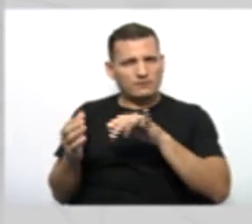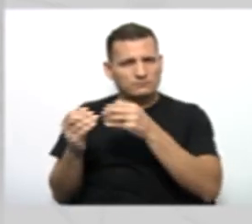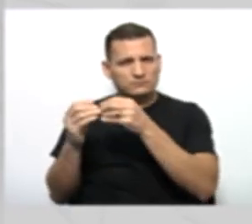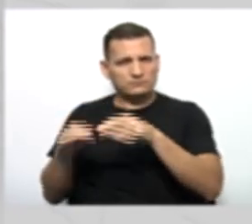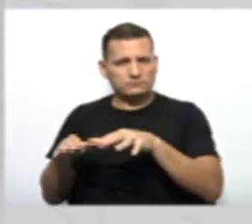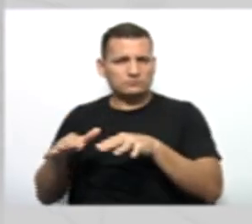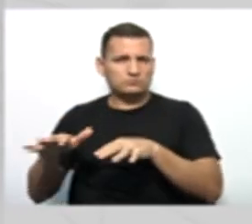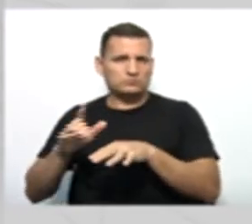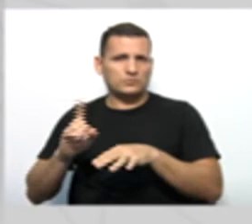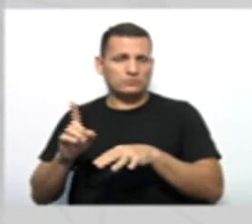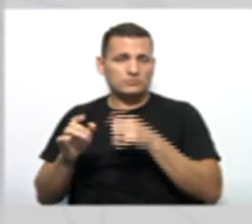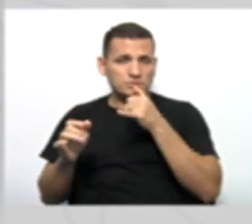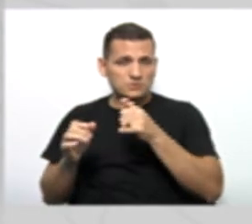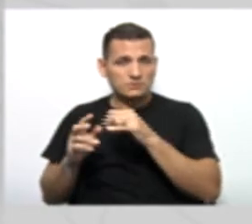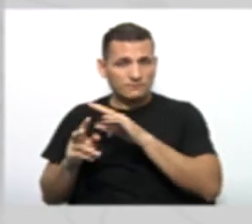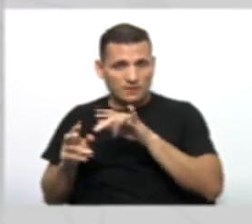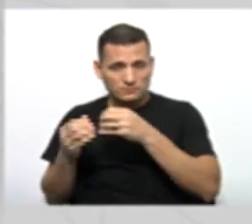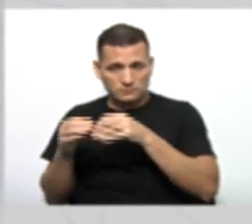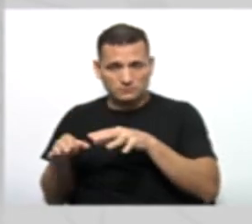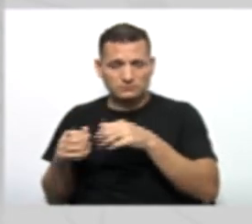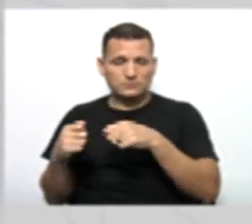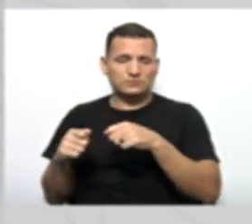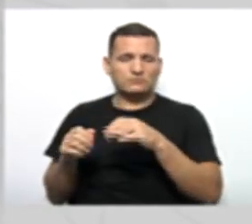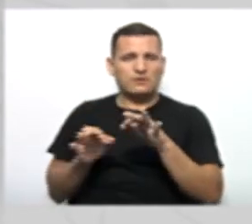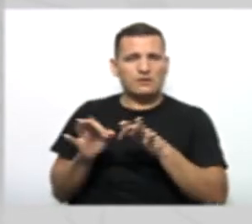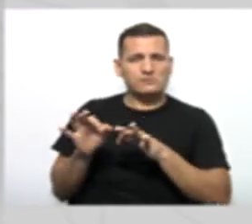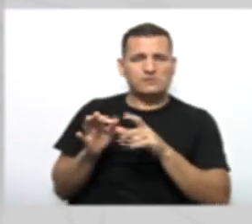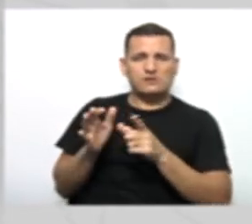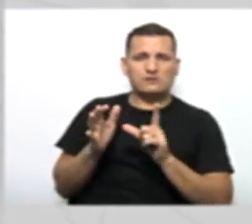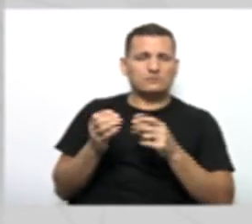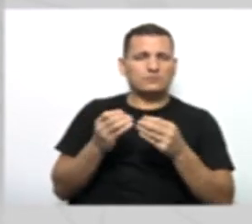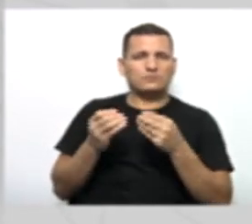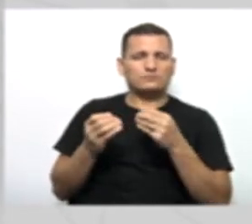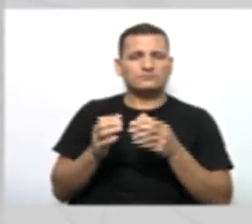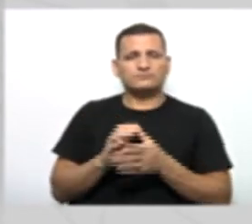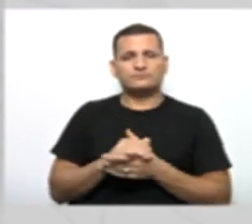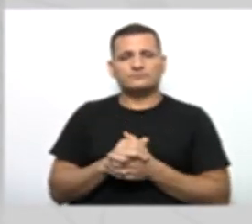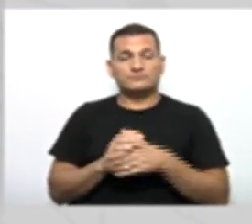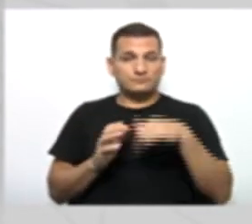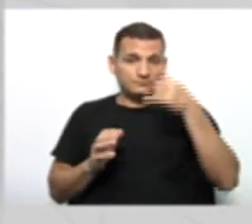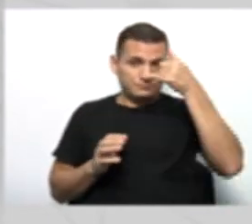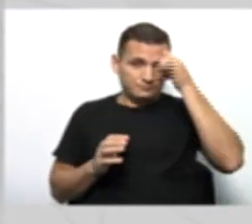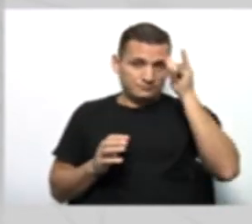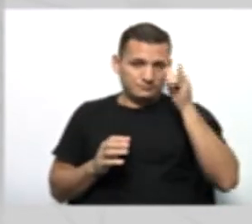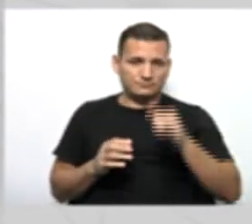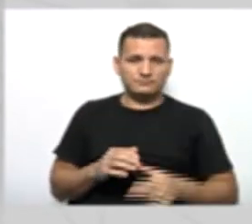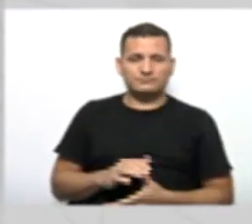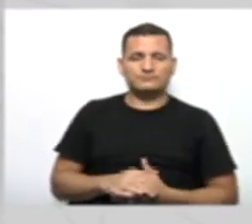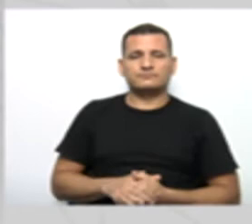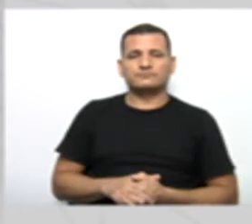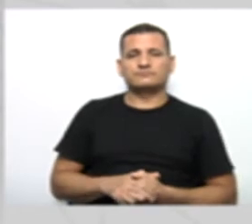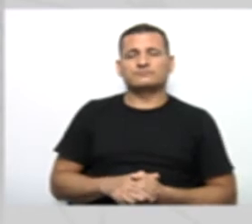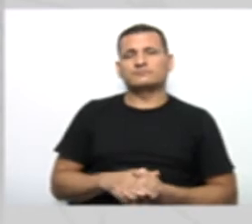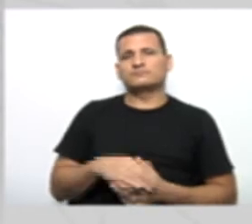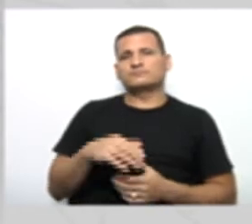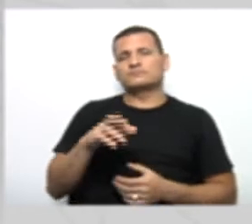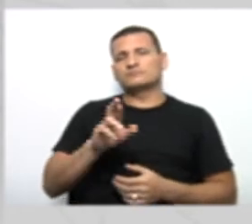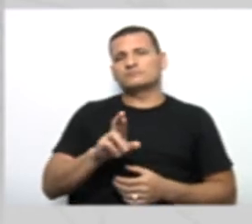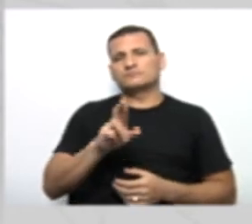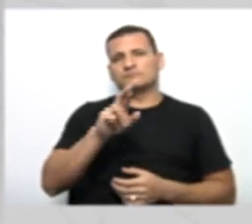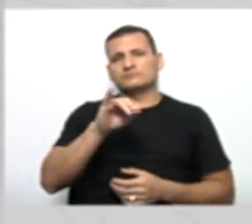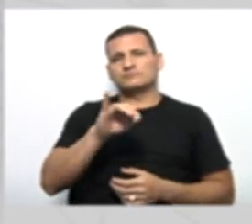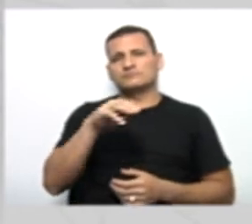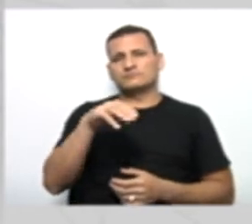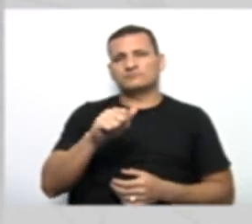ser planejadas. E aquelas atividades que podem ser muito poluidoras, elas também têm que fazer o RIMA, que é